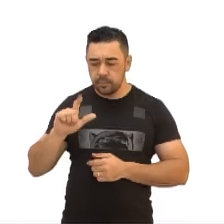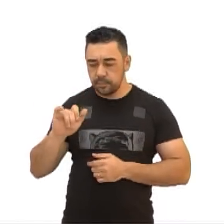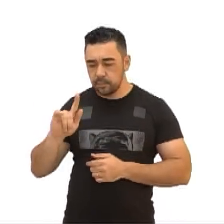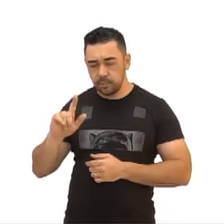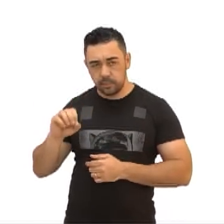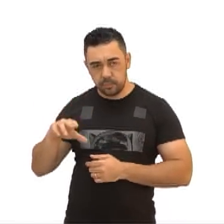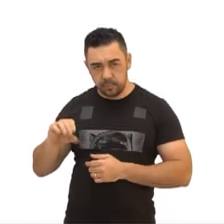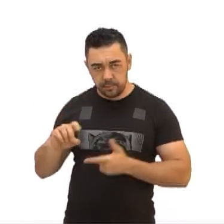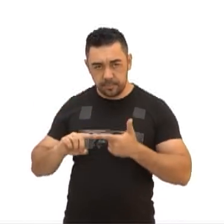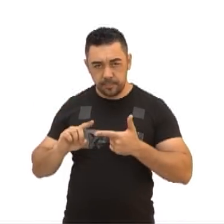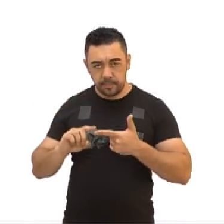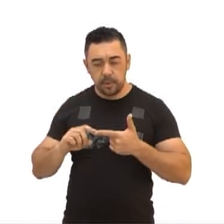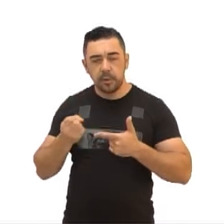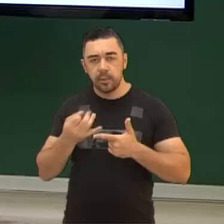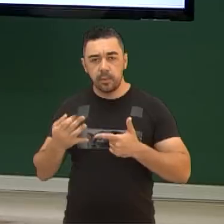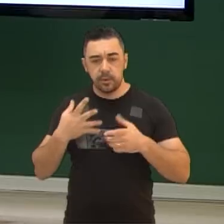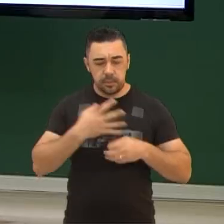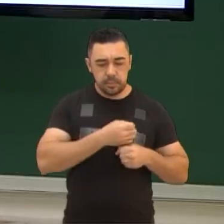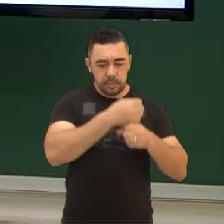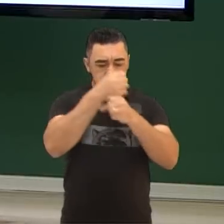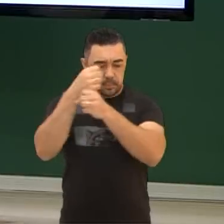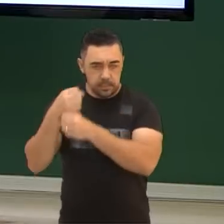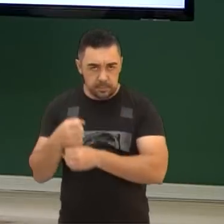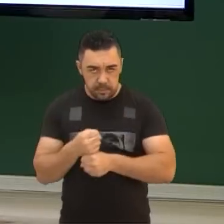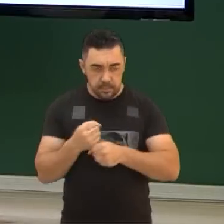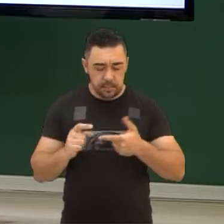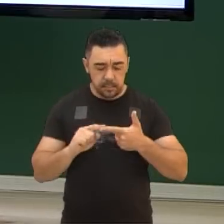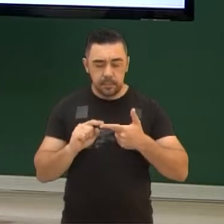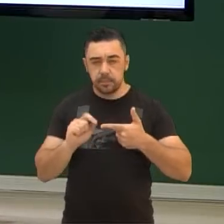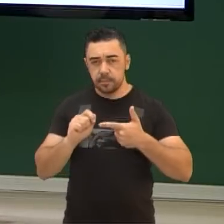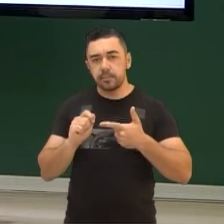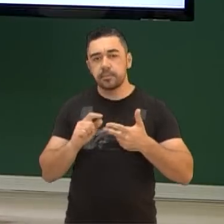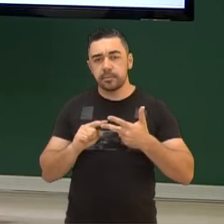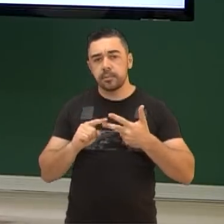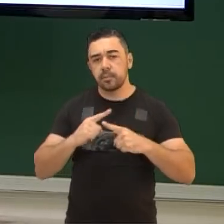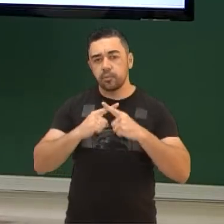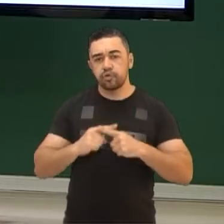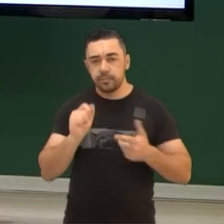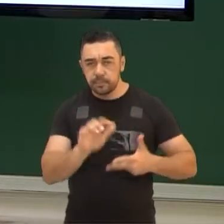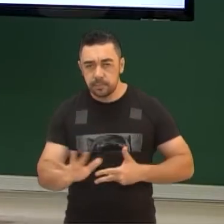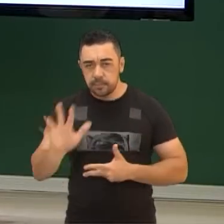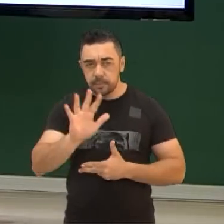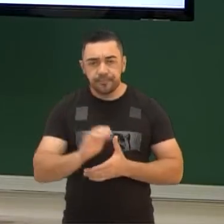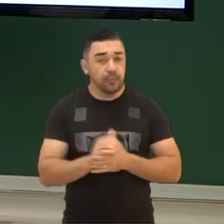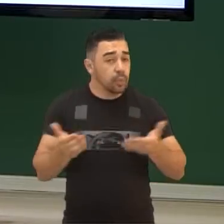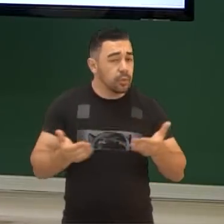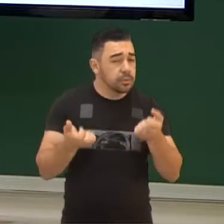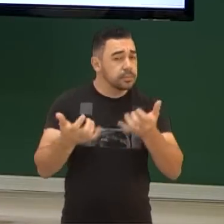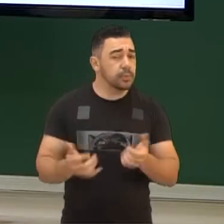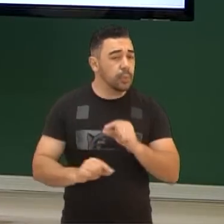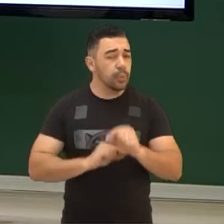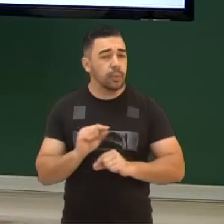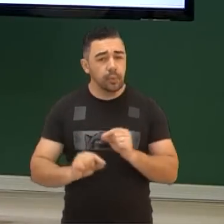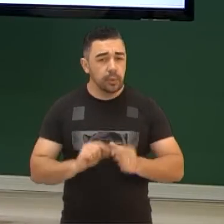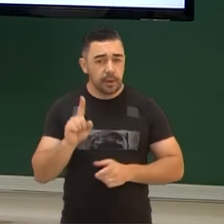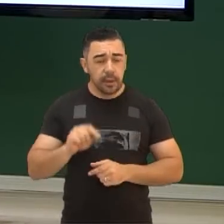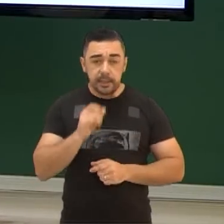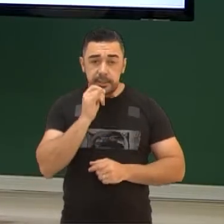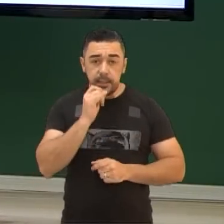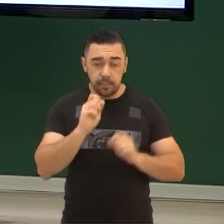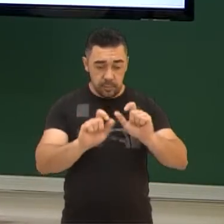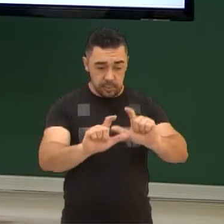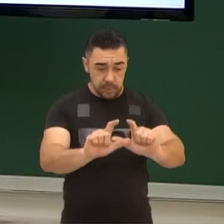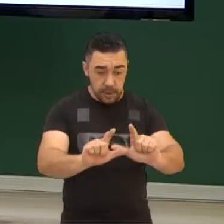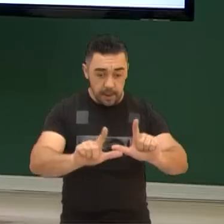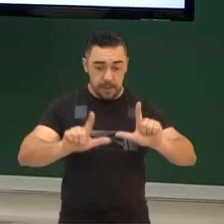Falamos sobre o perímetro e área, beleza? E hoje vamos falar sobre o quê? Sobre realizar ampliação,